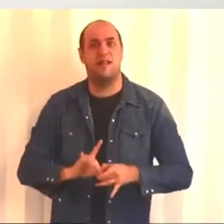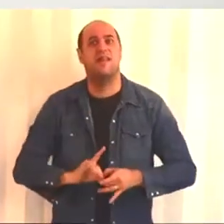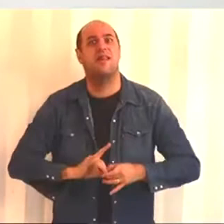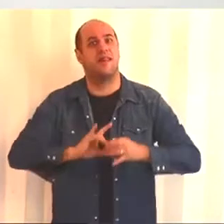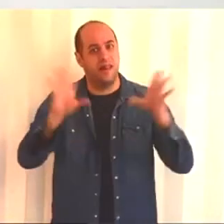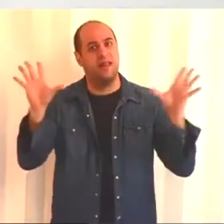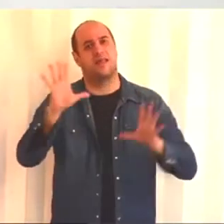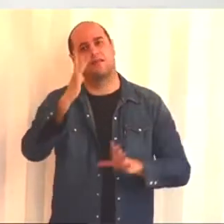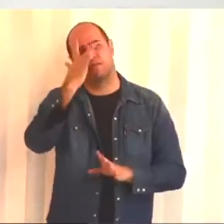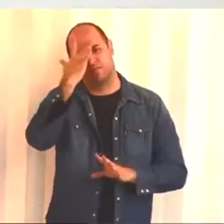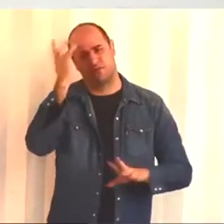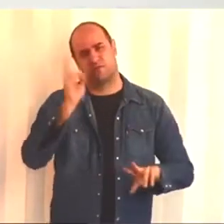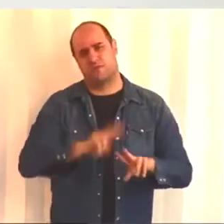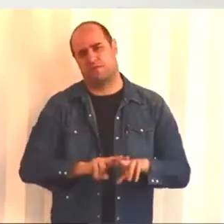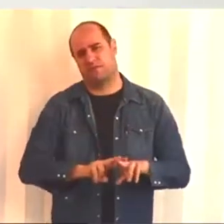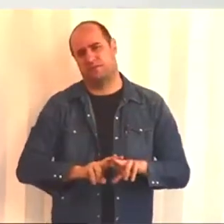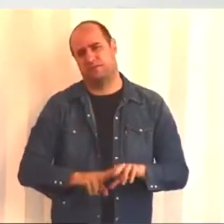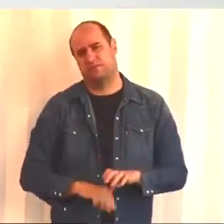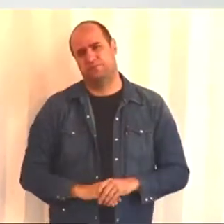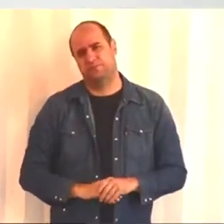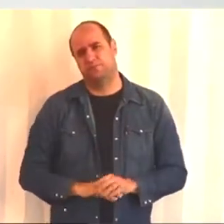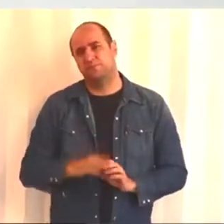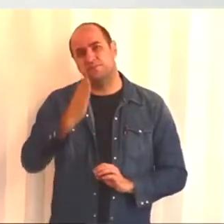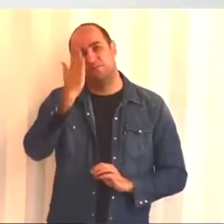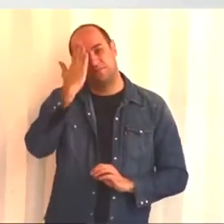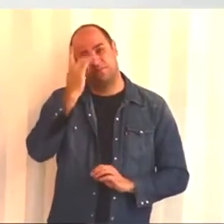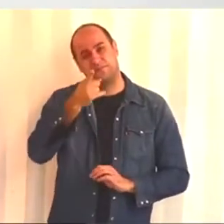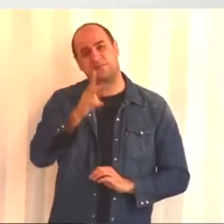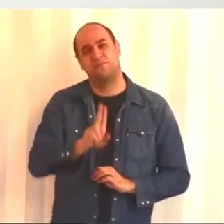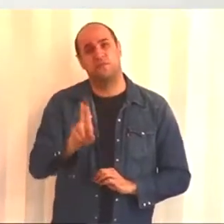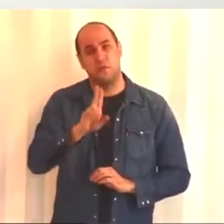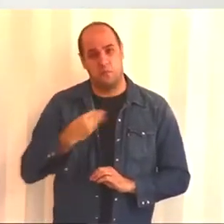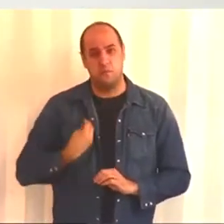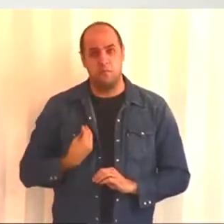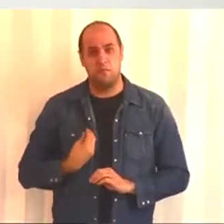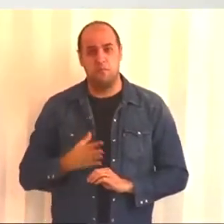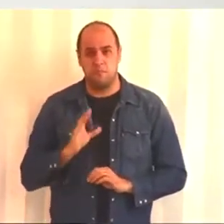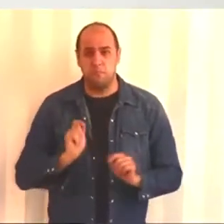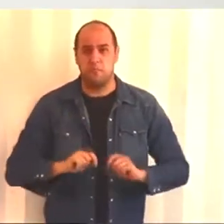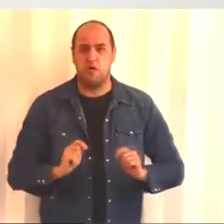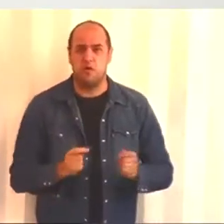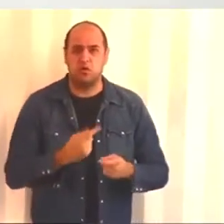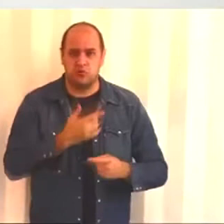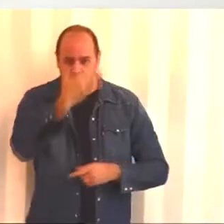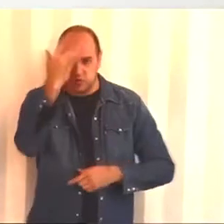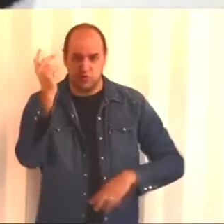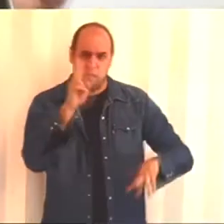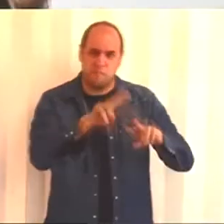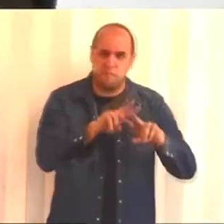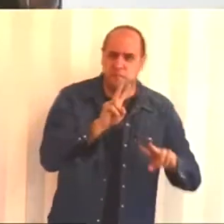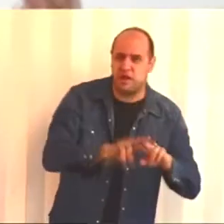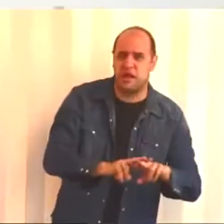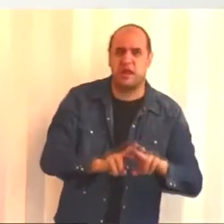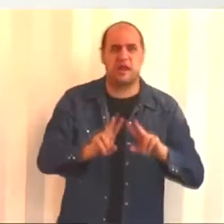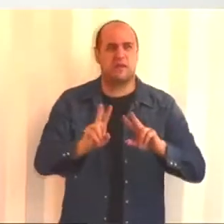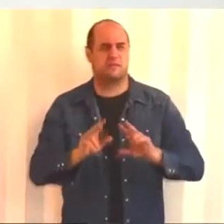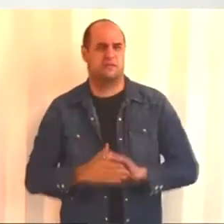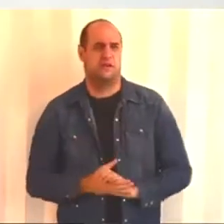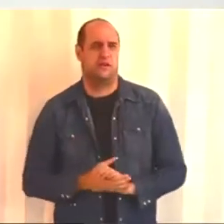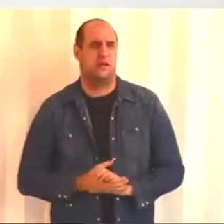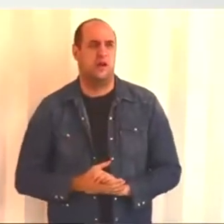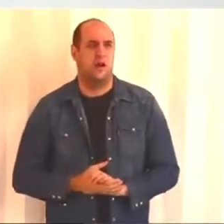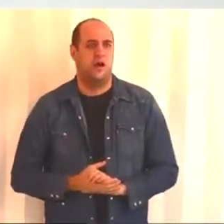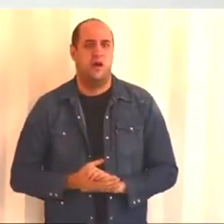os encarcerados. Eu sei que você pode aplicar isso de forma direta a pessoas que estão presas atrás agora de uma cela, de uma